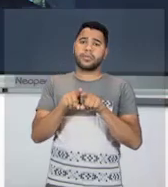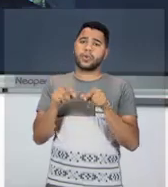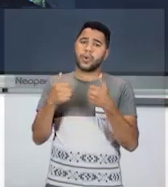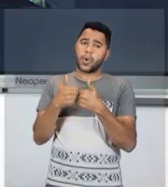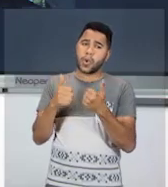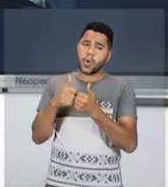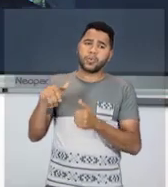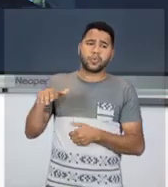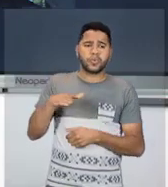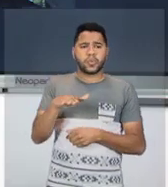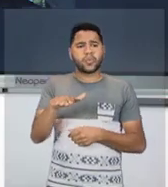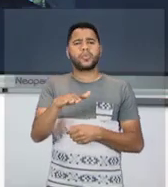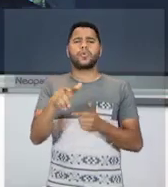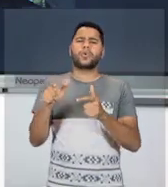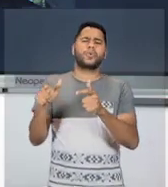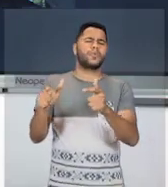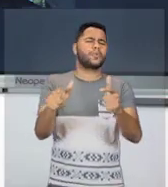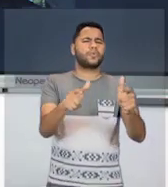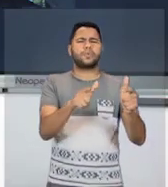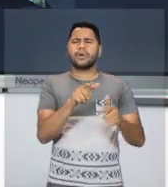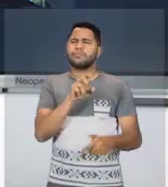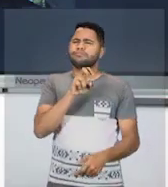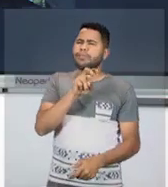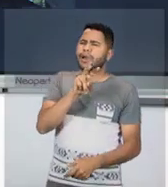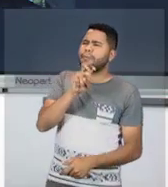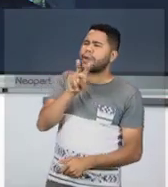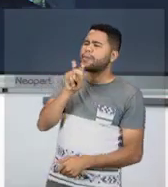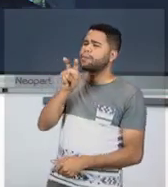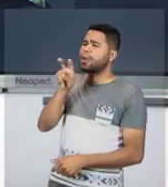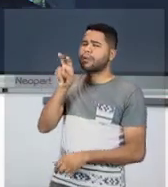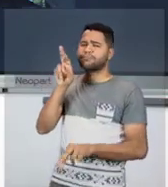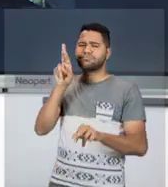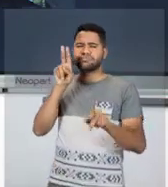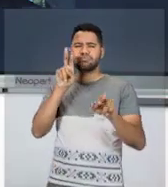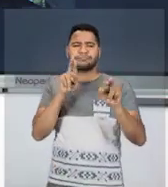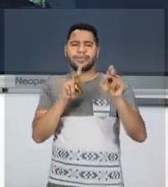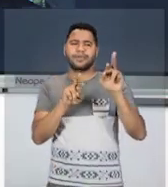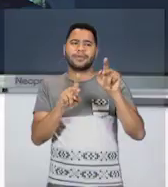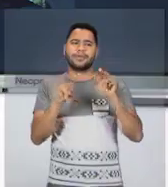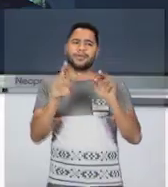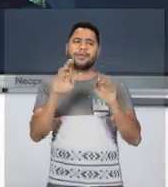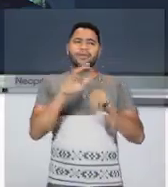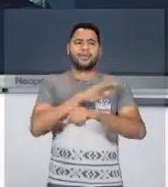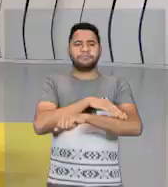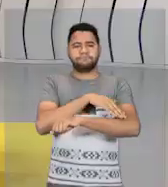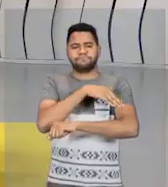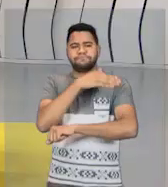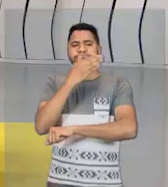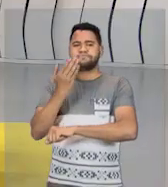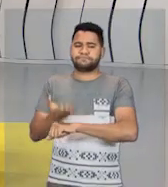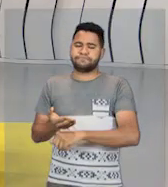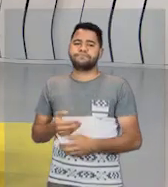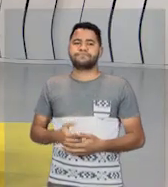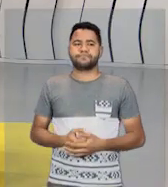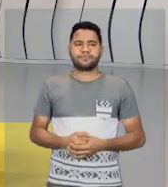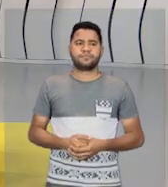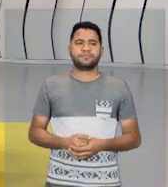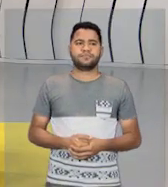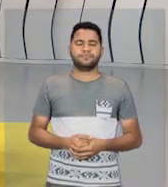que passa por diversos lugares e ver muitas coisas diferentes ao longo do nosso dia